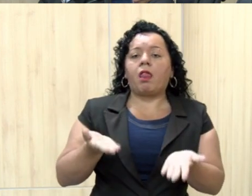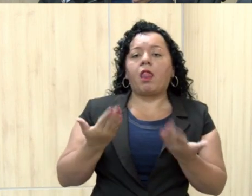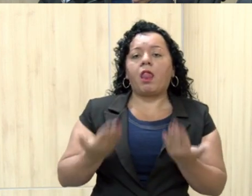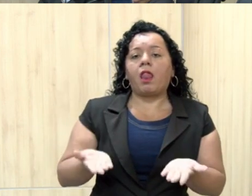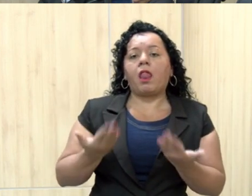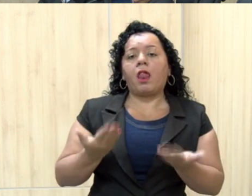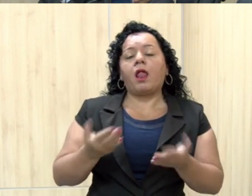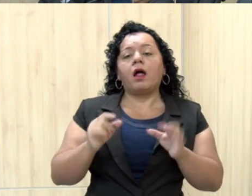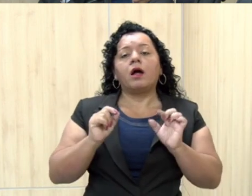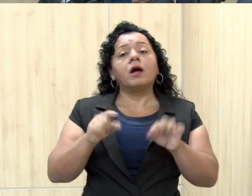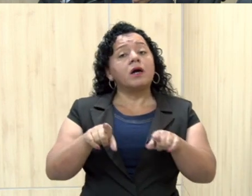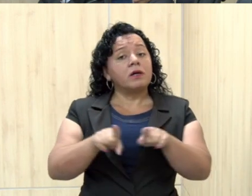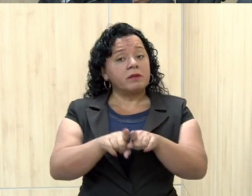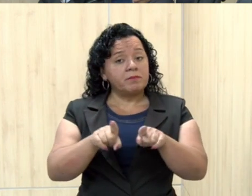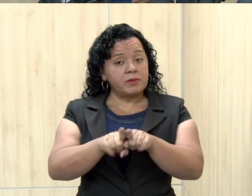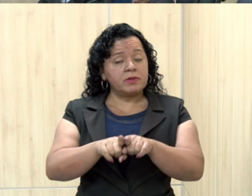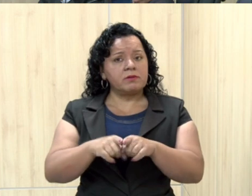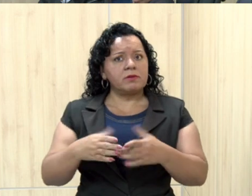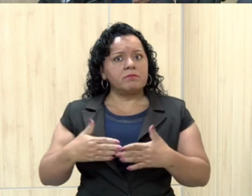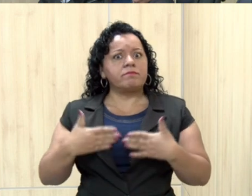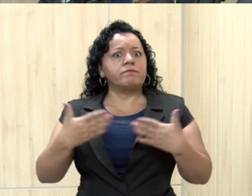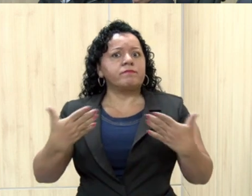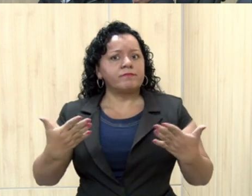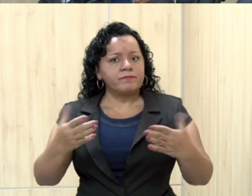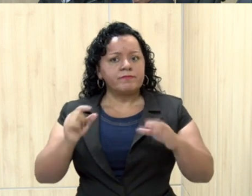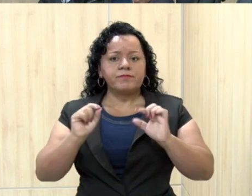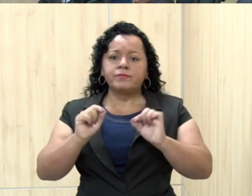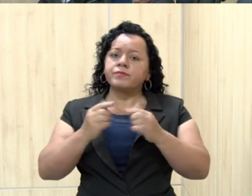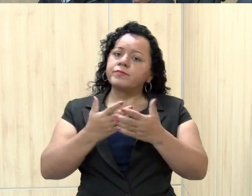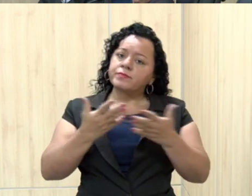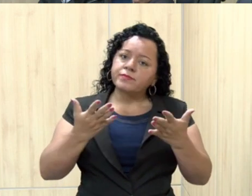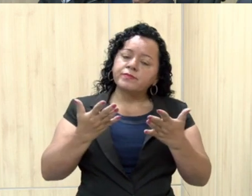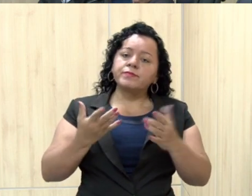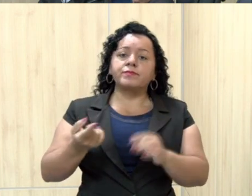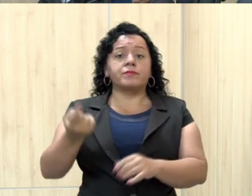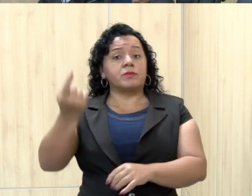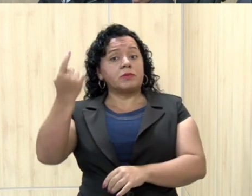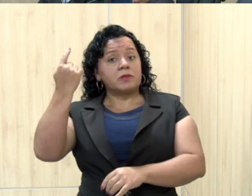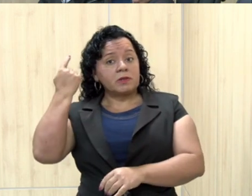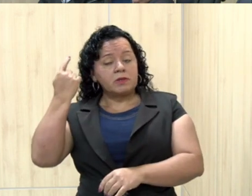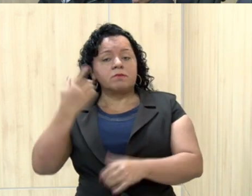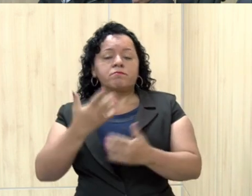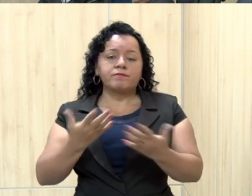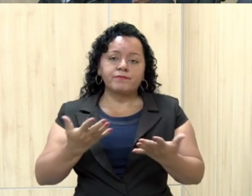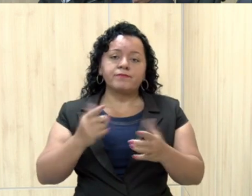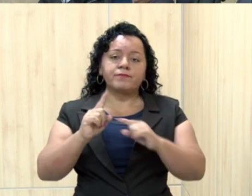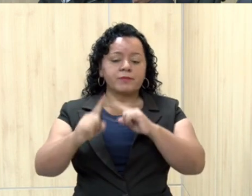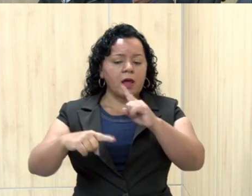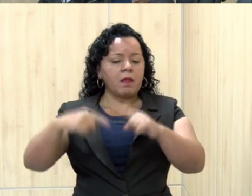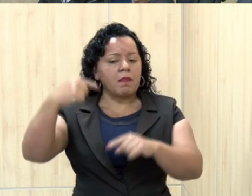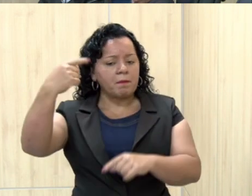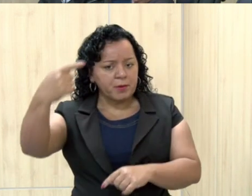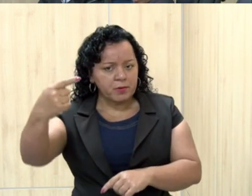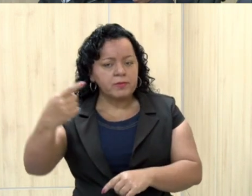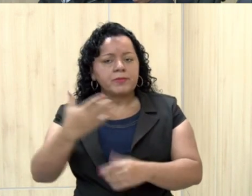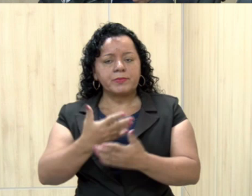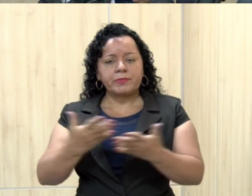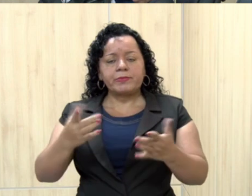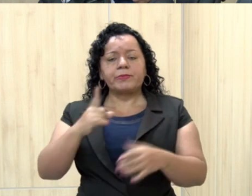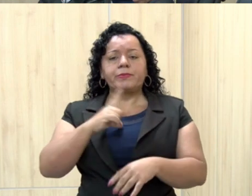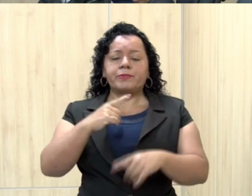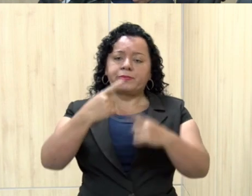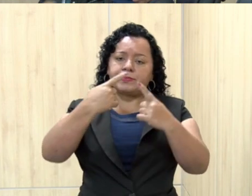e até podemos ser Surpreendida até comadre posteriormente mas nos dá a garantia por ser matéria